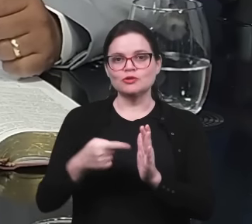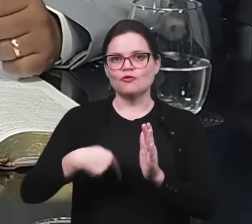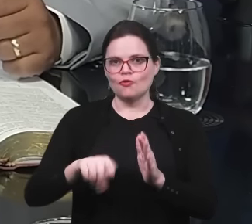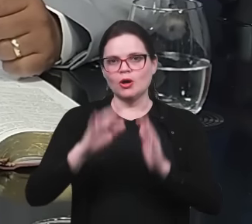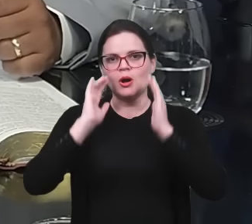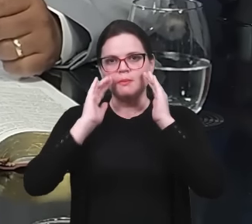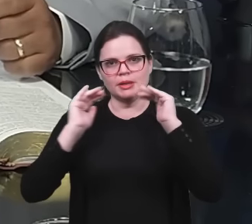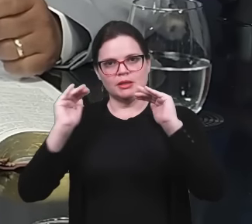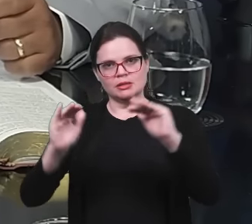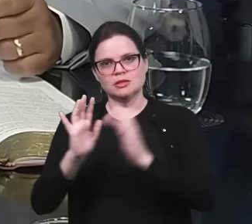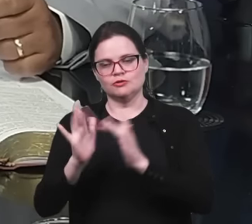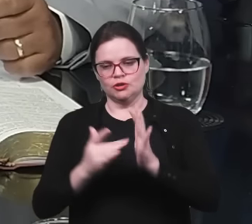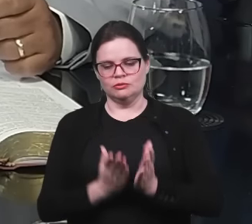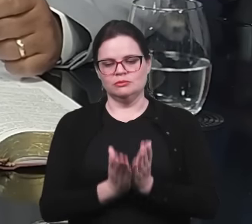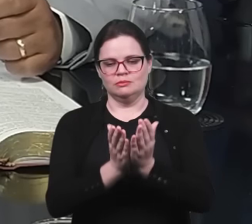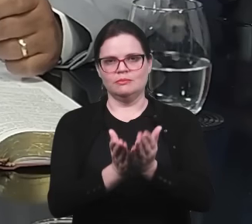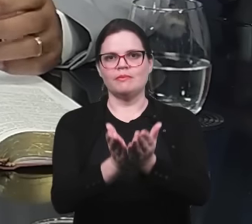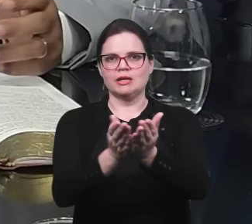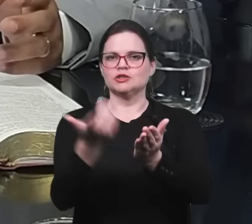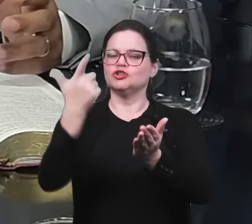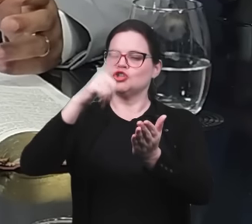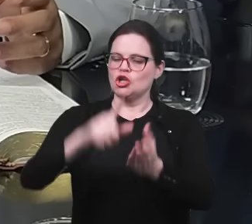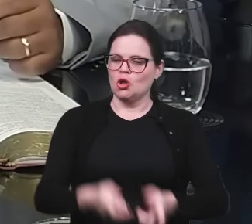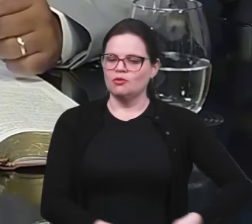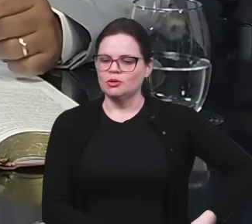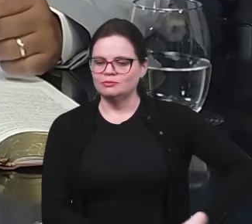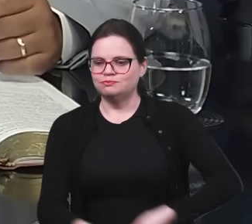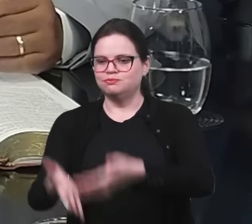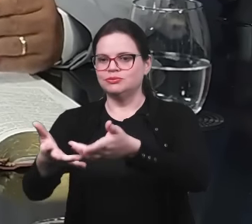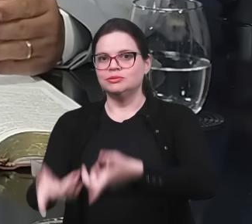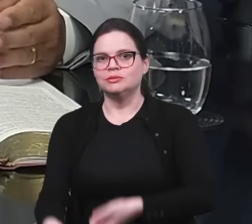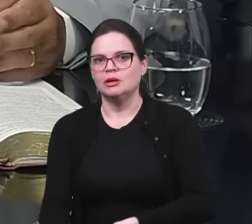até que o pastor Miguel citou, então a rede se